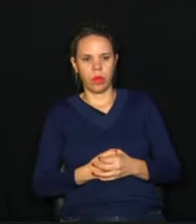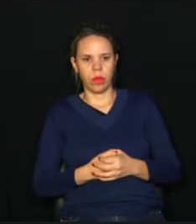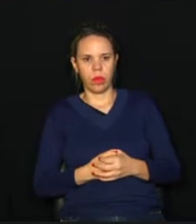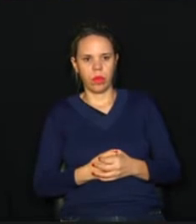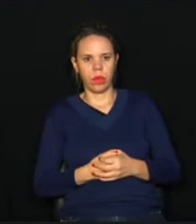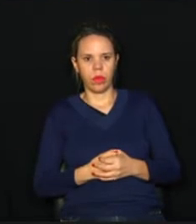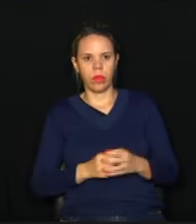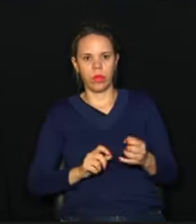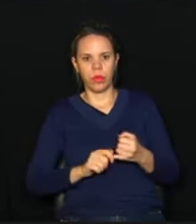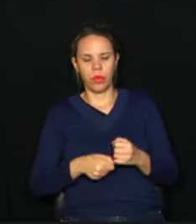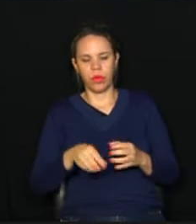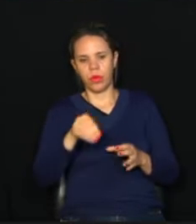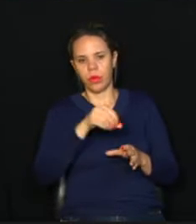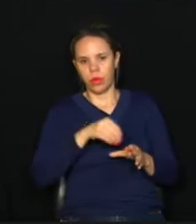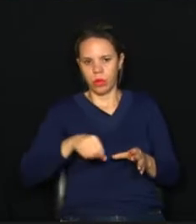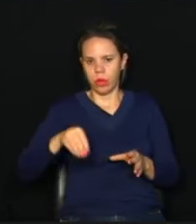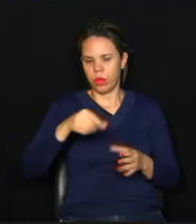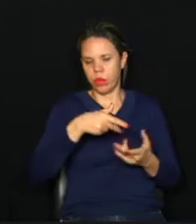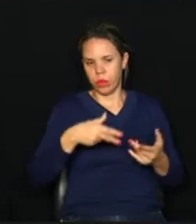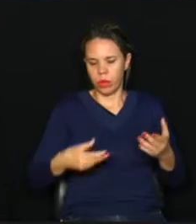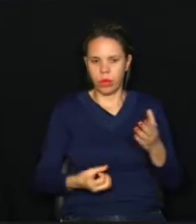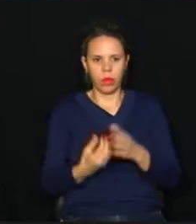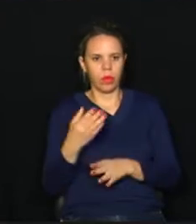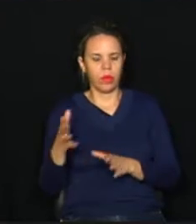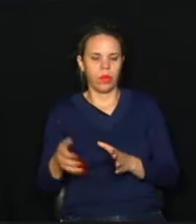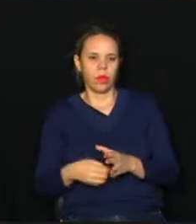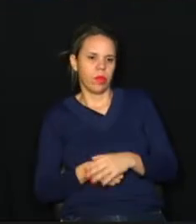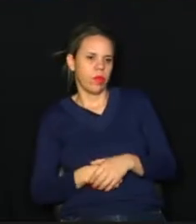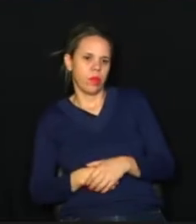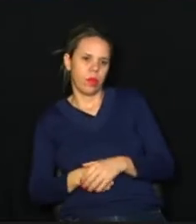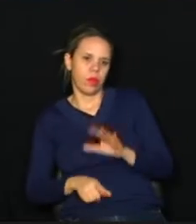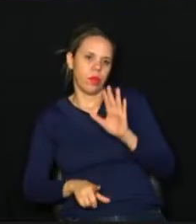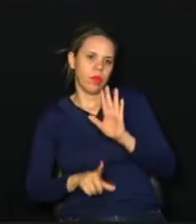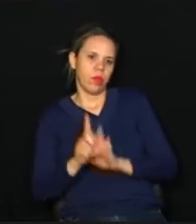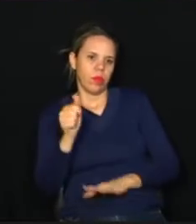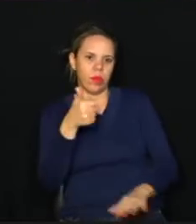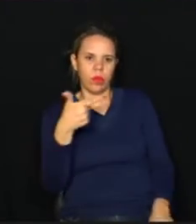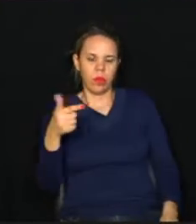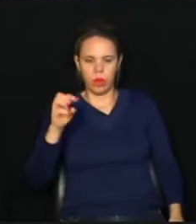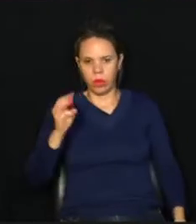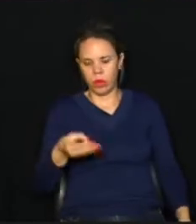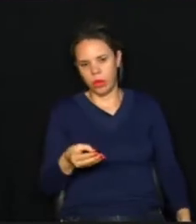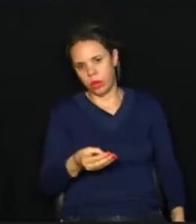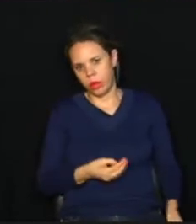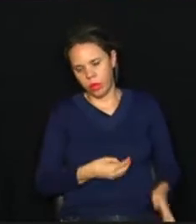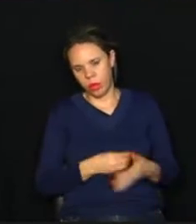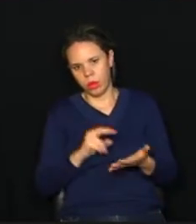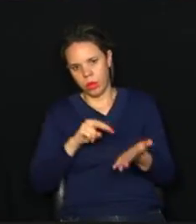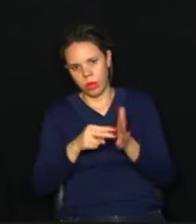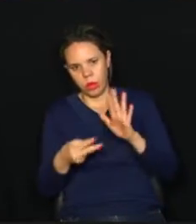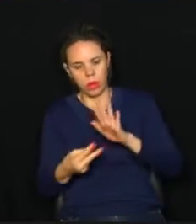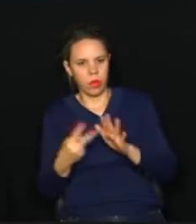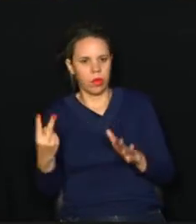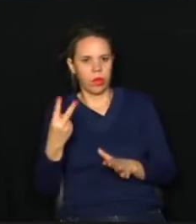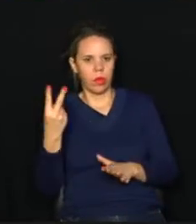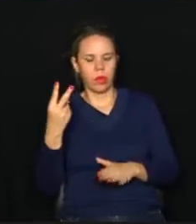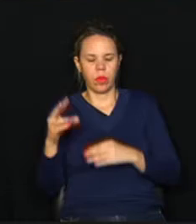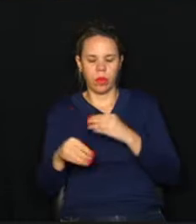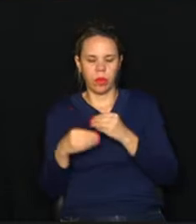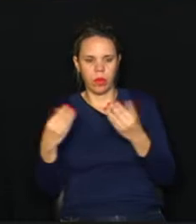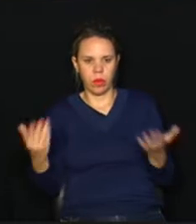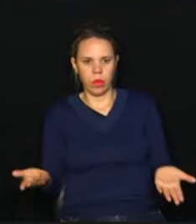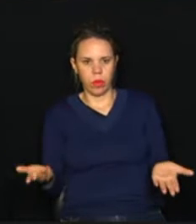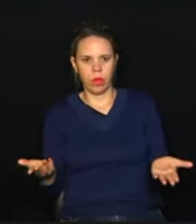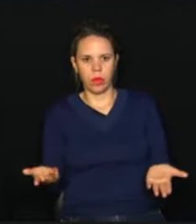grãos e fibras, eles geram aí cerca de 12 milhões. Quer dizer, o valor agregado